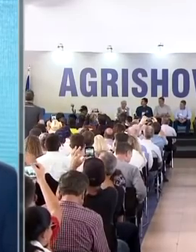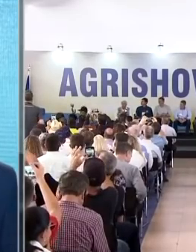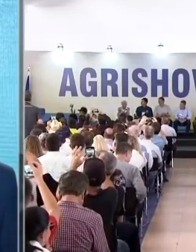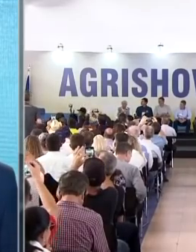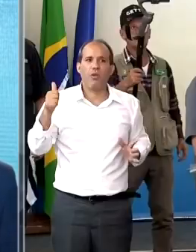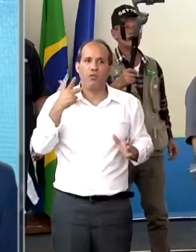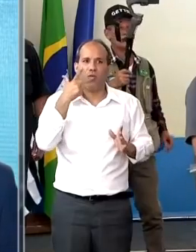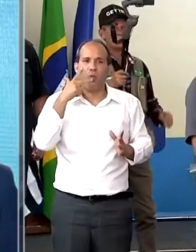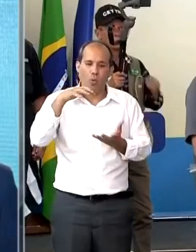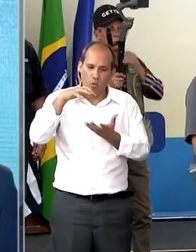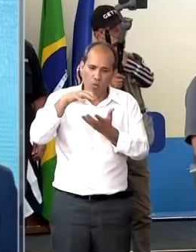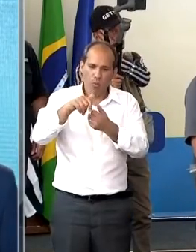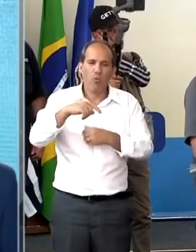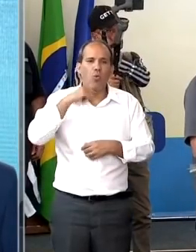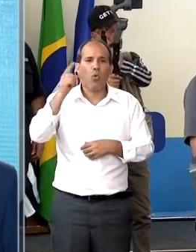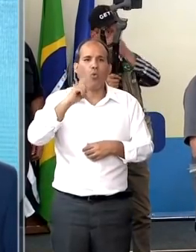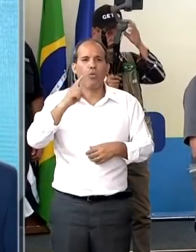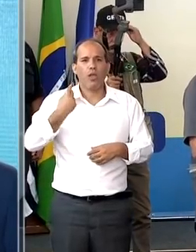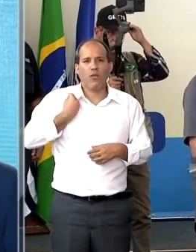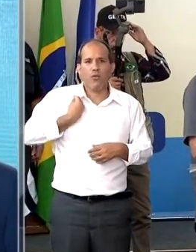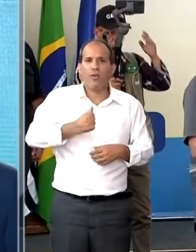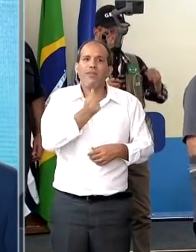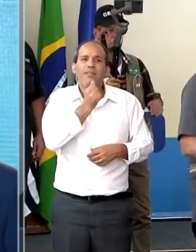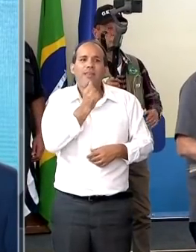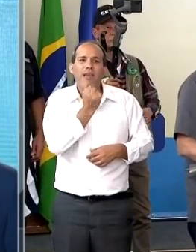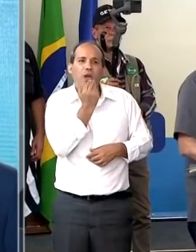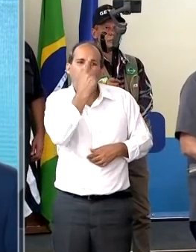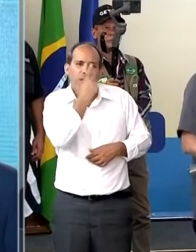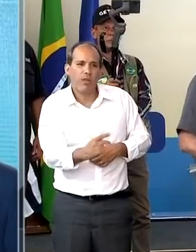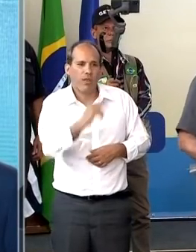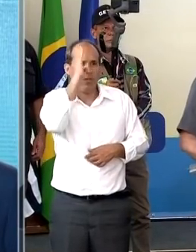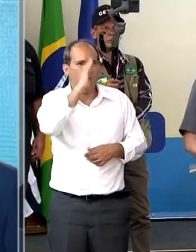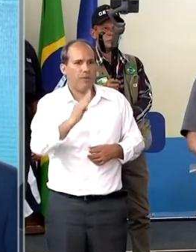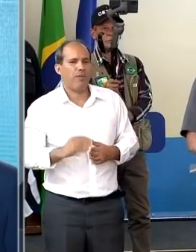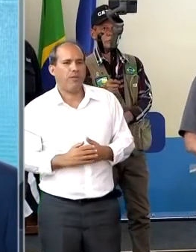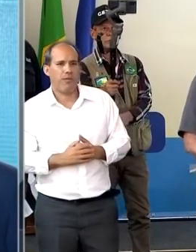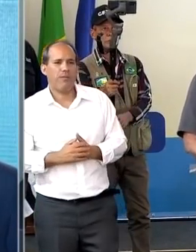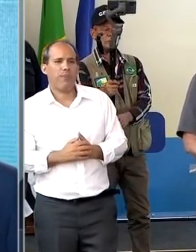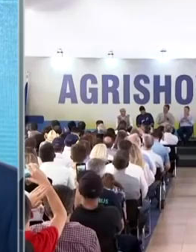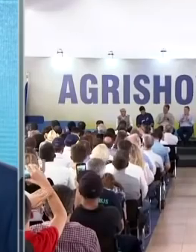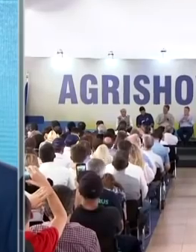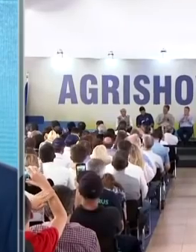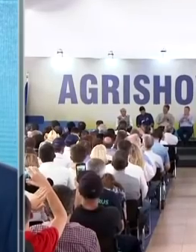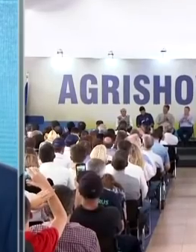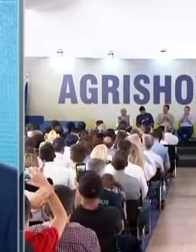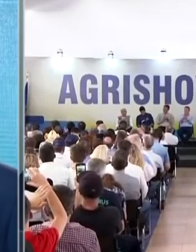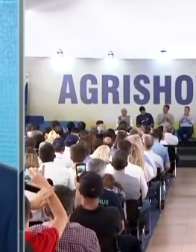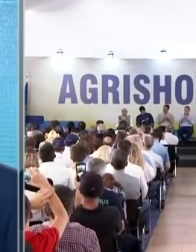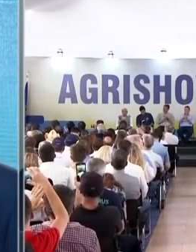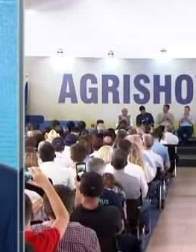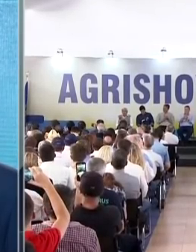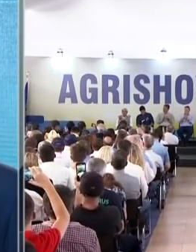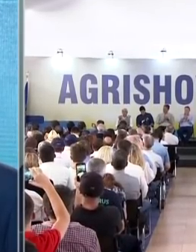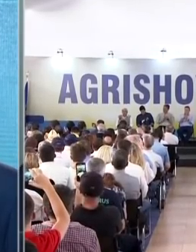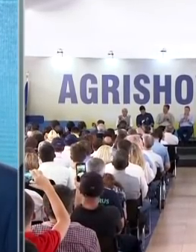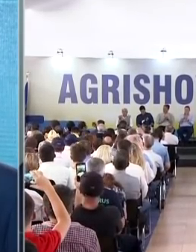confunde com o fato de que aqui a gente tem que analisar as motivações presidente